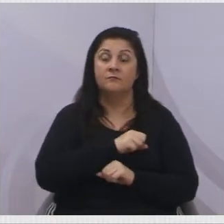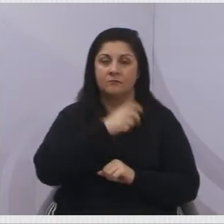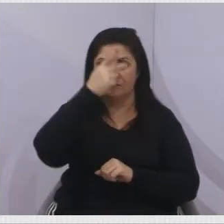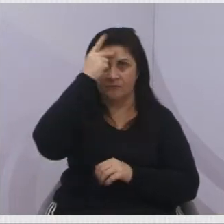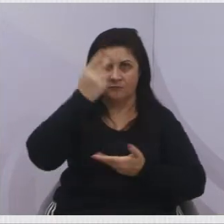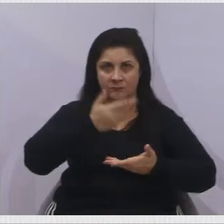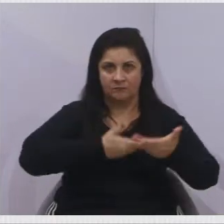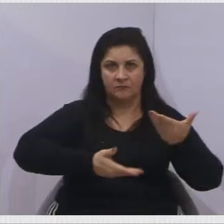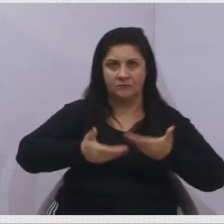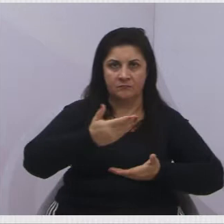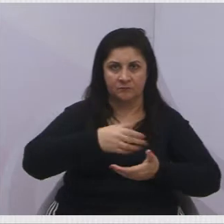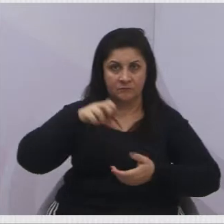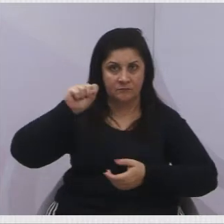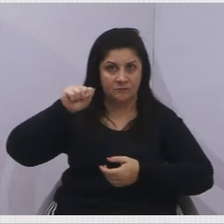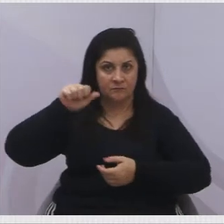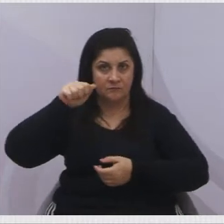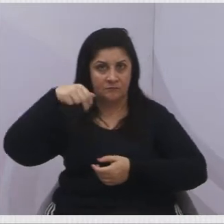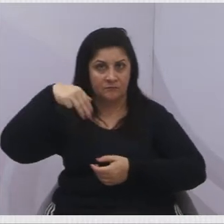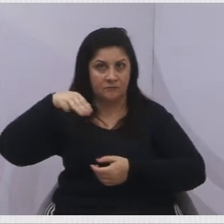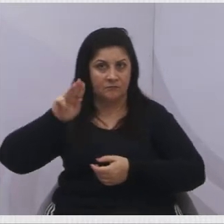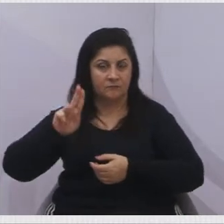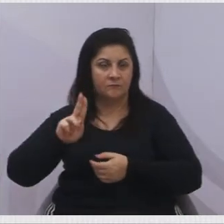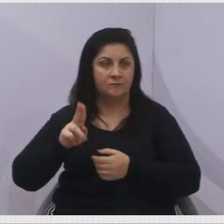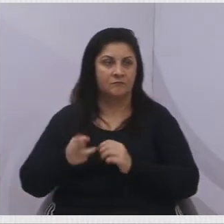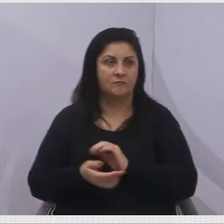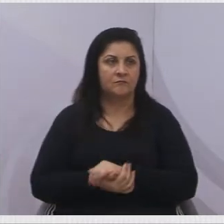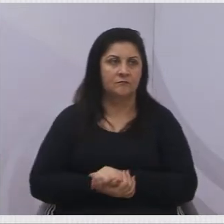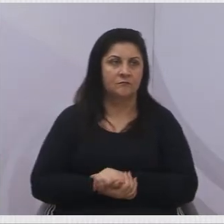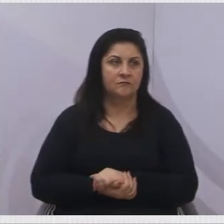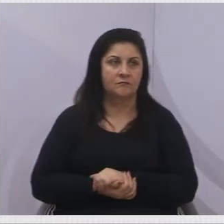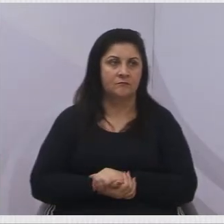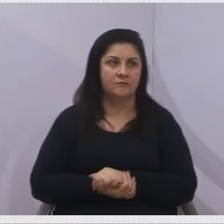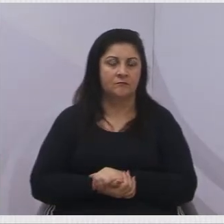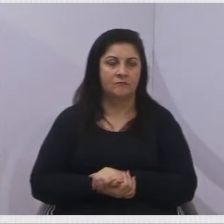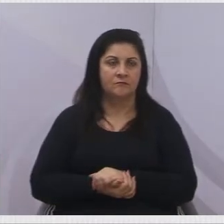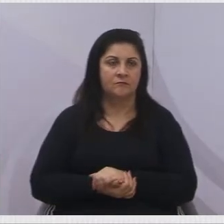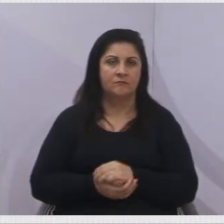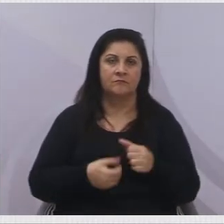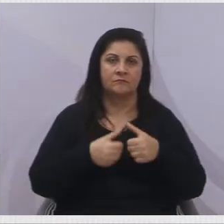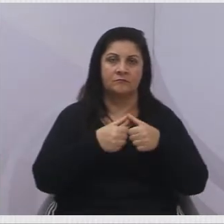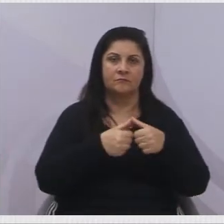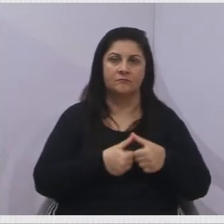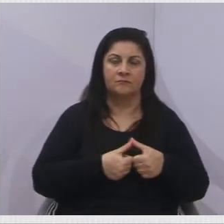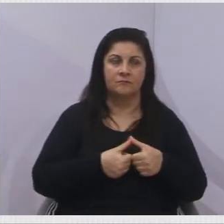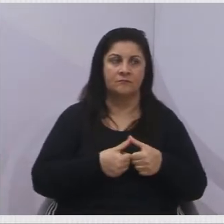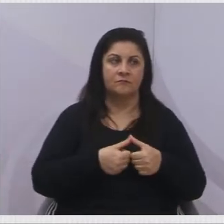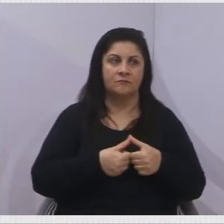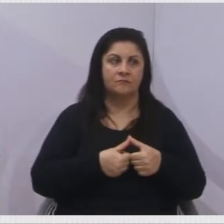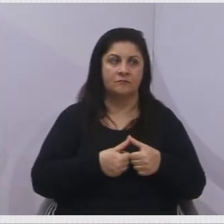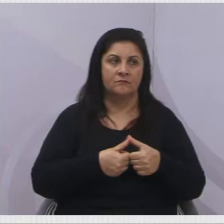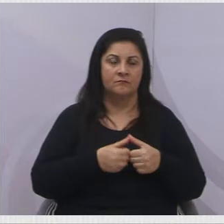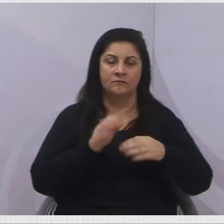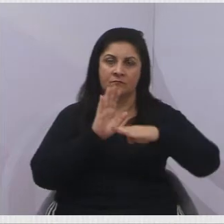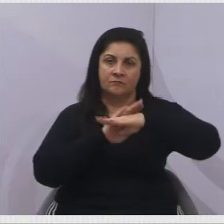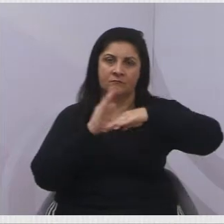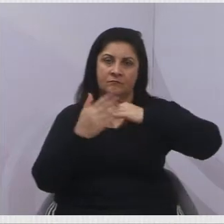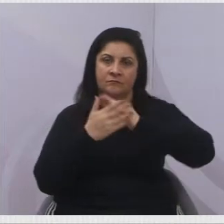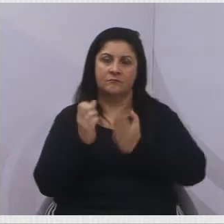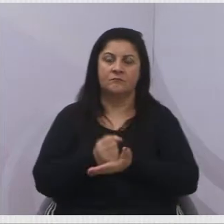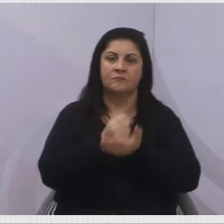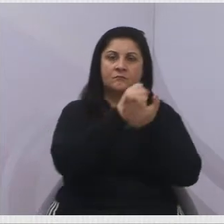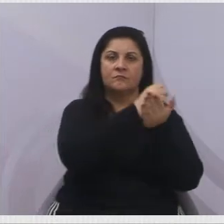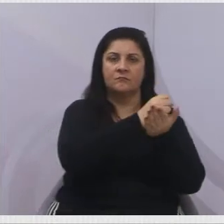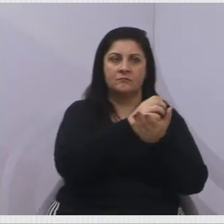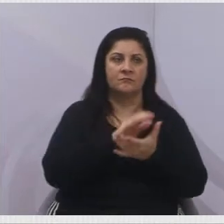pelas unidades de suporte básico, que estão alocadas na cidade de Salvador, Santa Cruz dos Lázaros